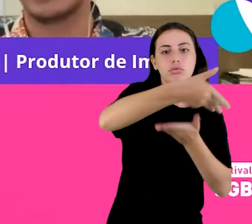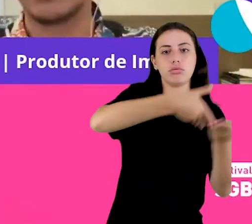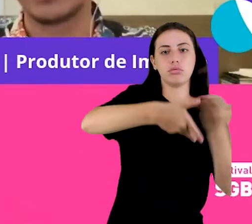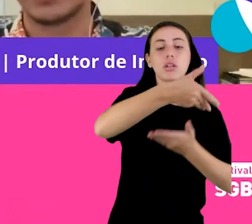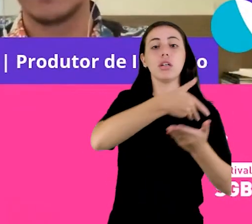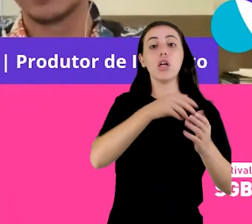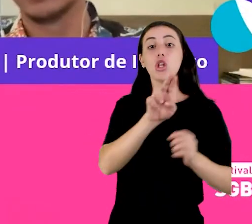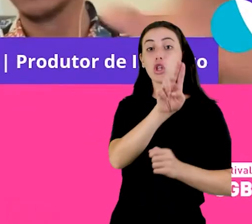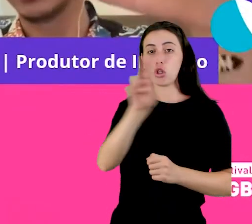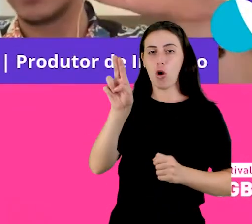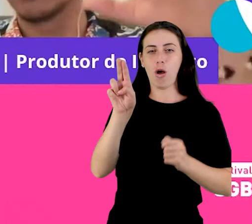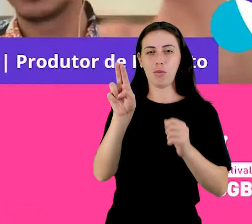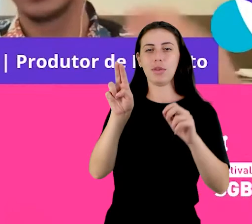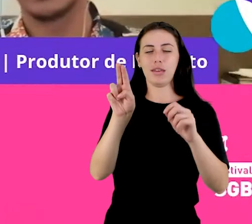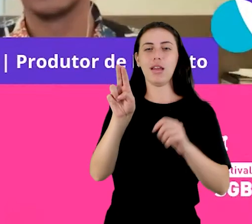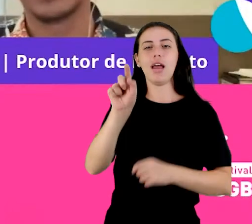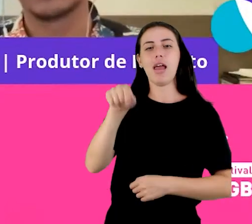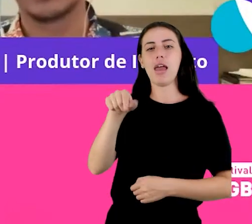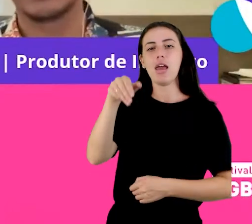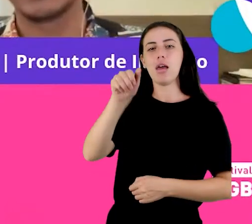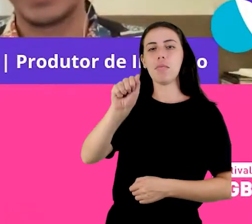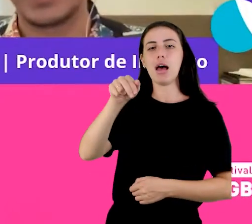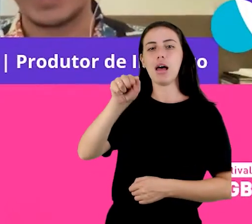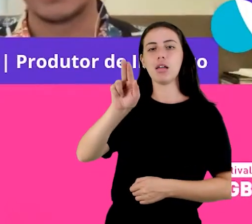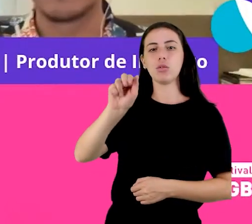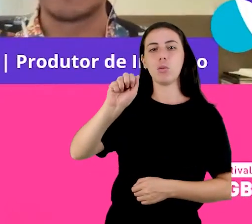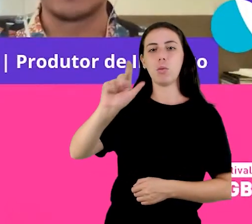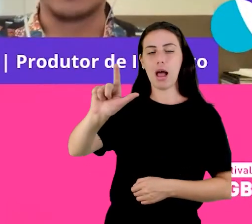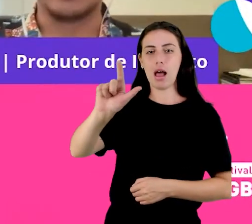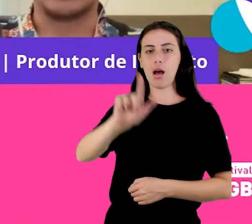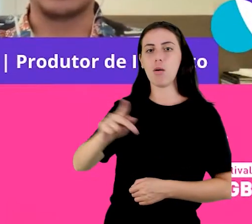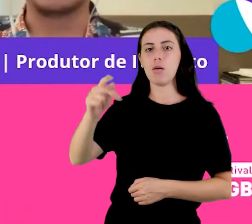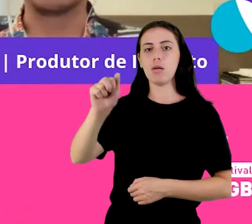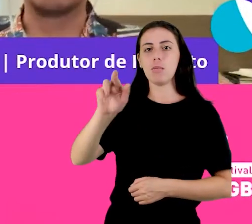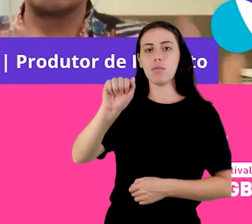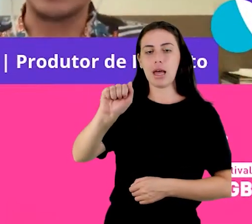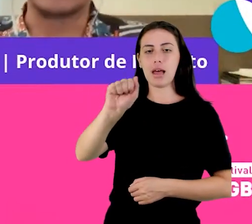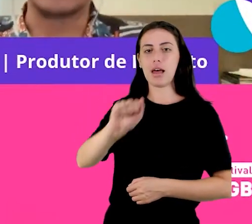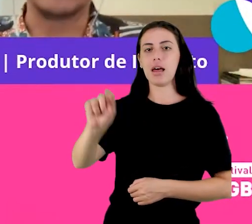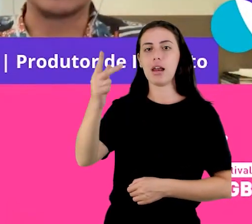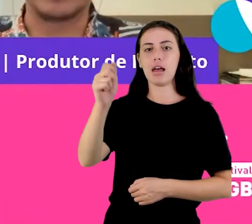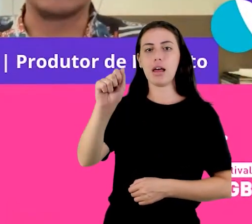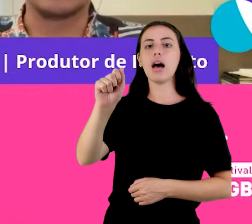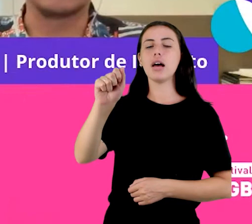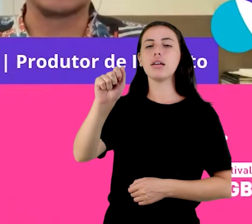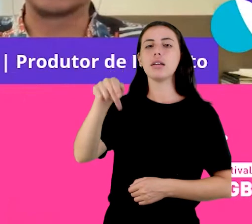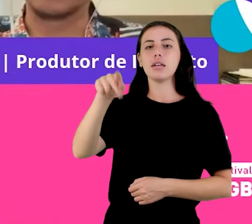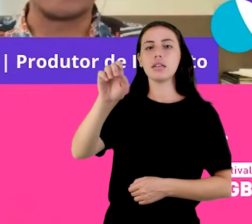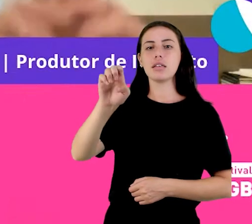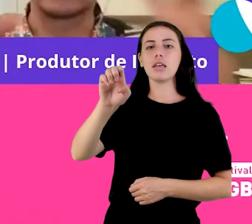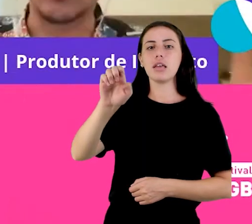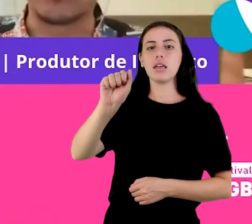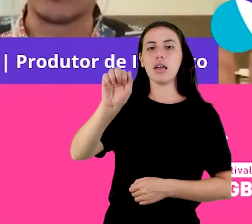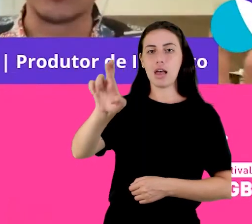para Hackear o Sistema, e o sistema com C, né? Que é o sistema da cisgeneridade. Então, na primeira, a gente fez uma live, tipo,